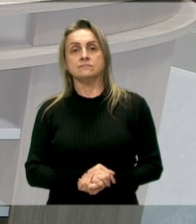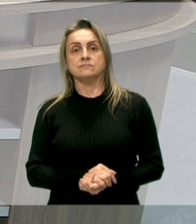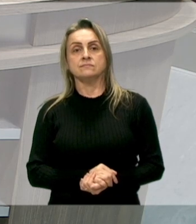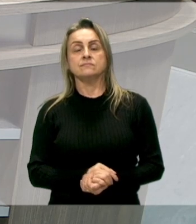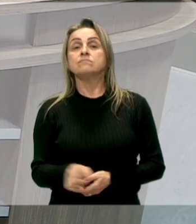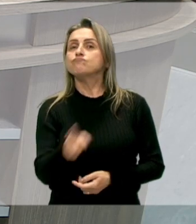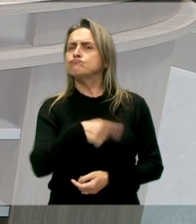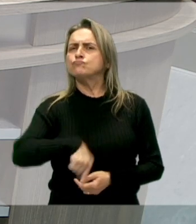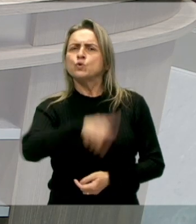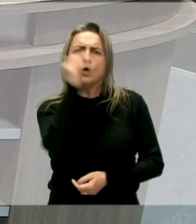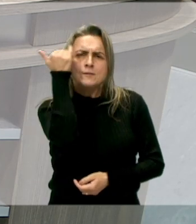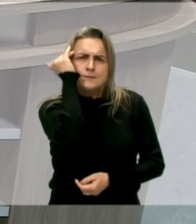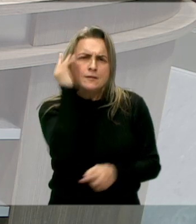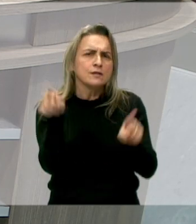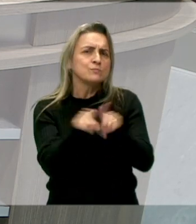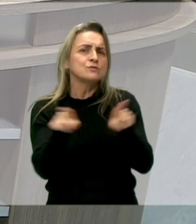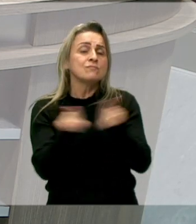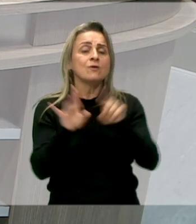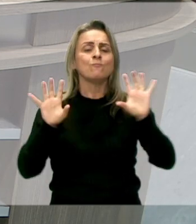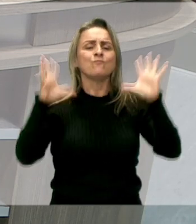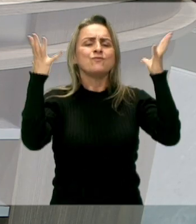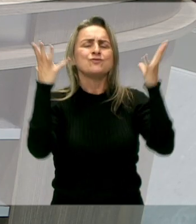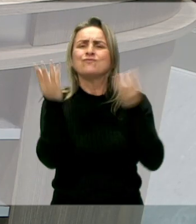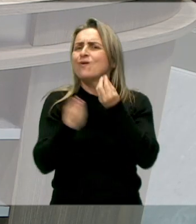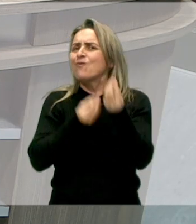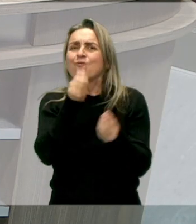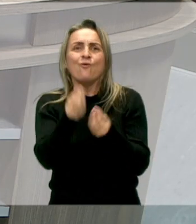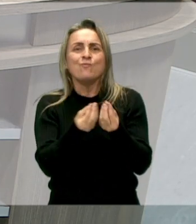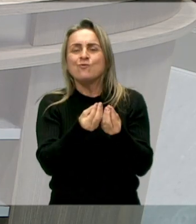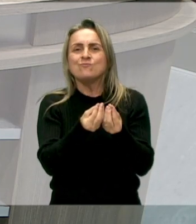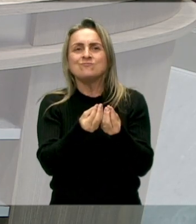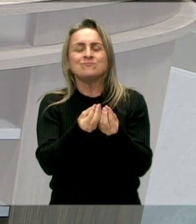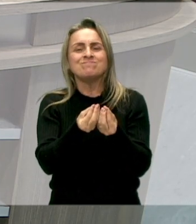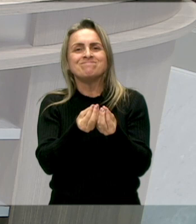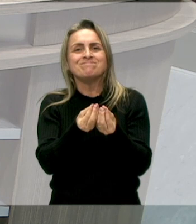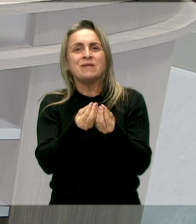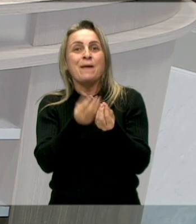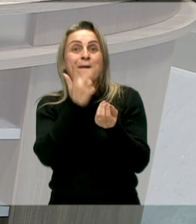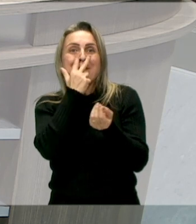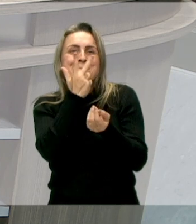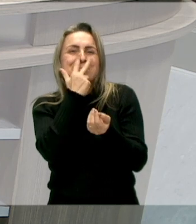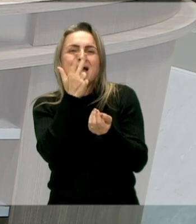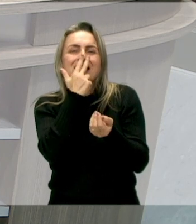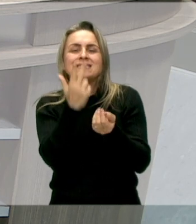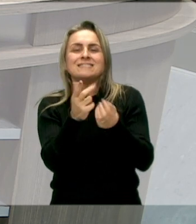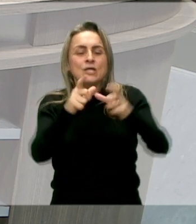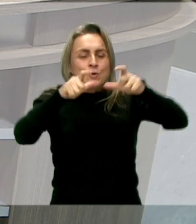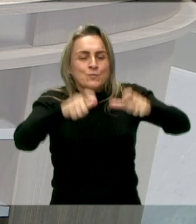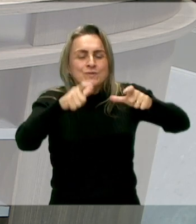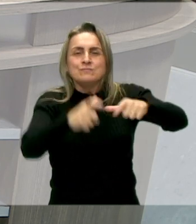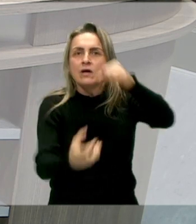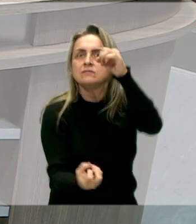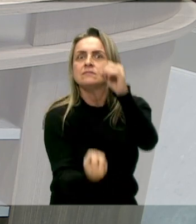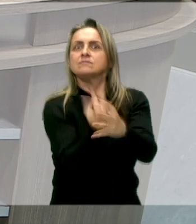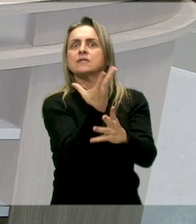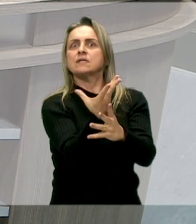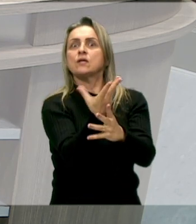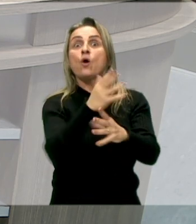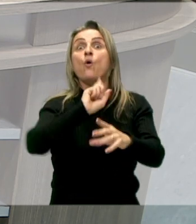digamos assim, um disseminador, um embrião também, um espaço embrionário para